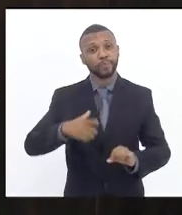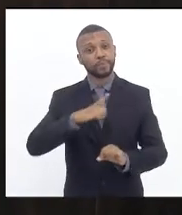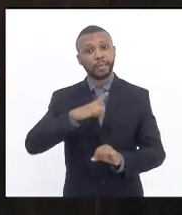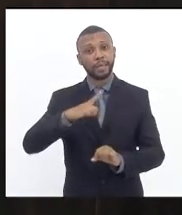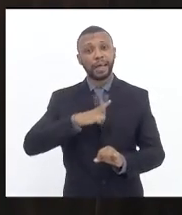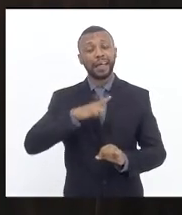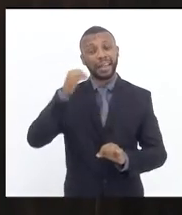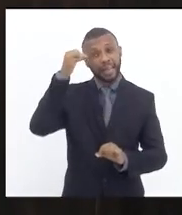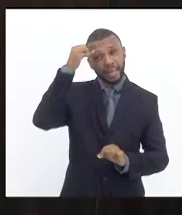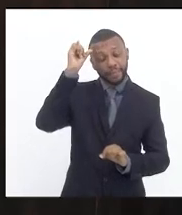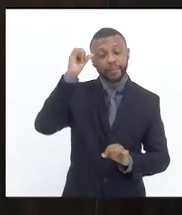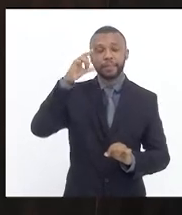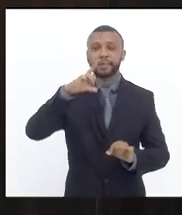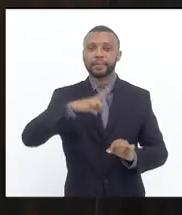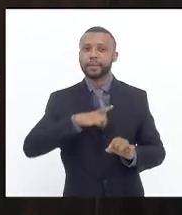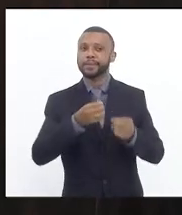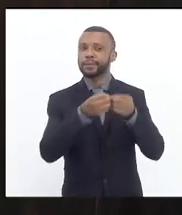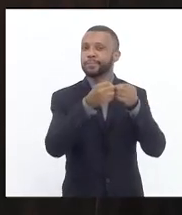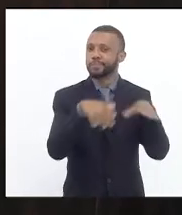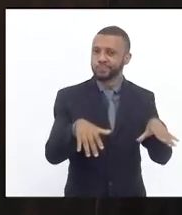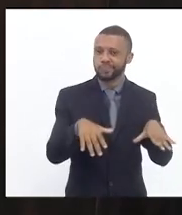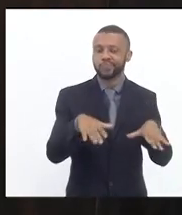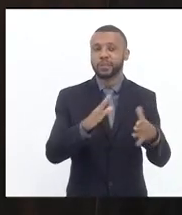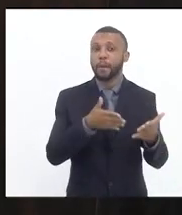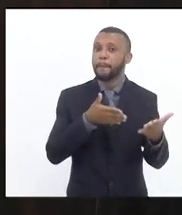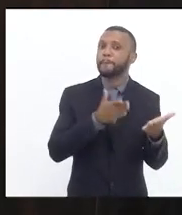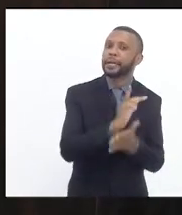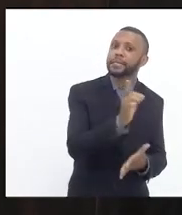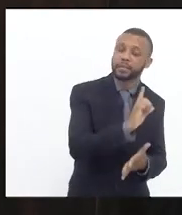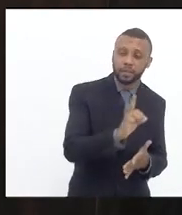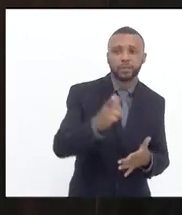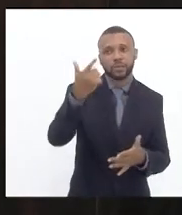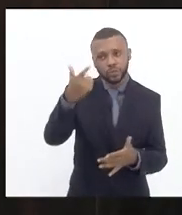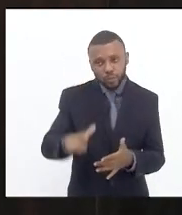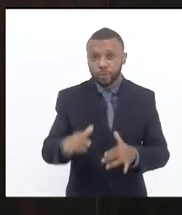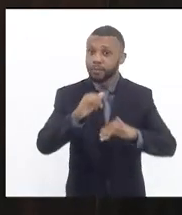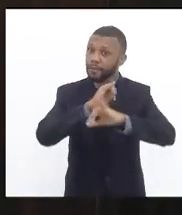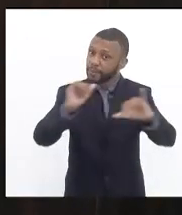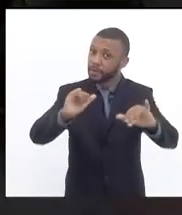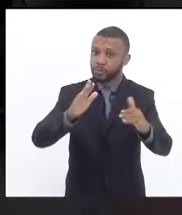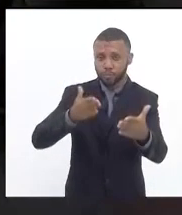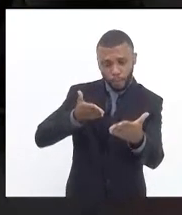essas situações e mais uma vez que não passar a Obrigado secretário